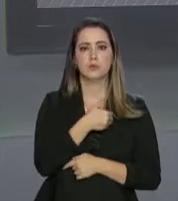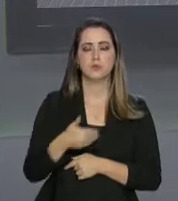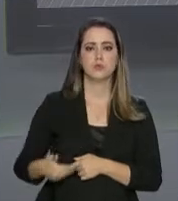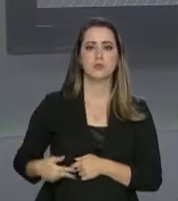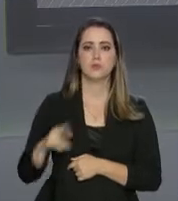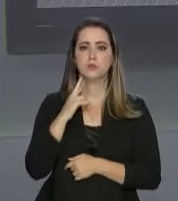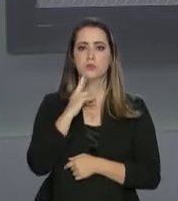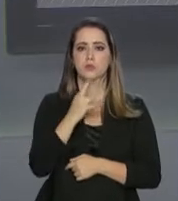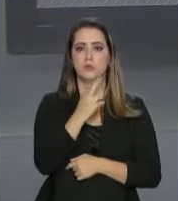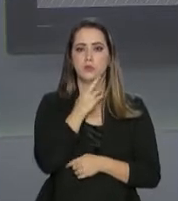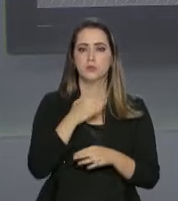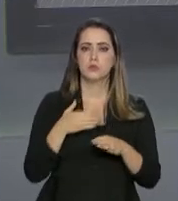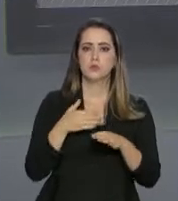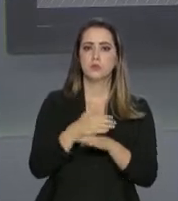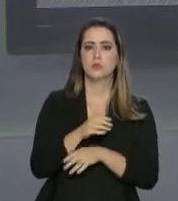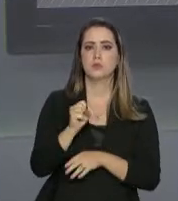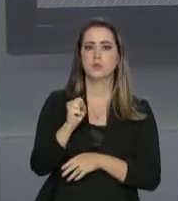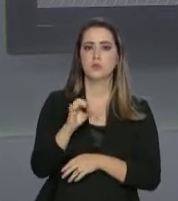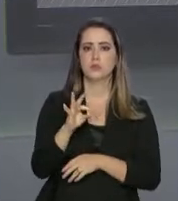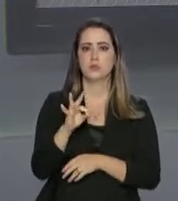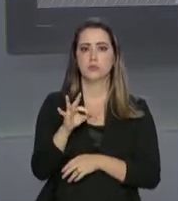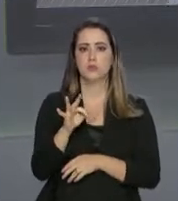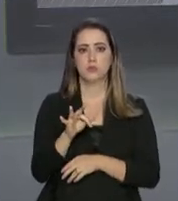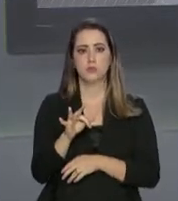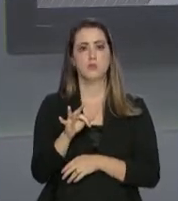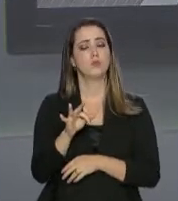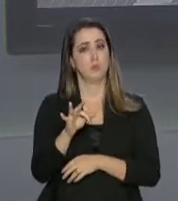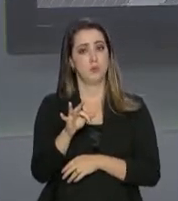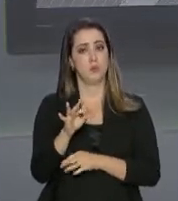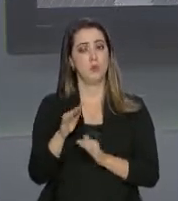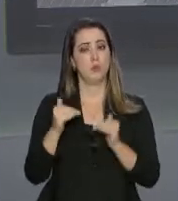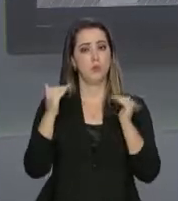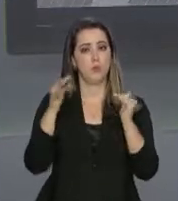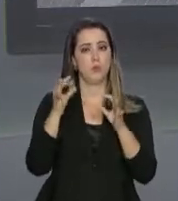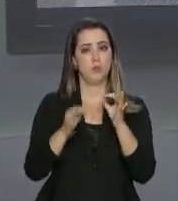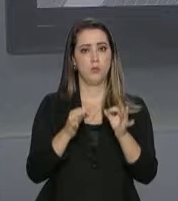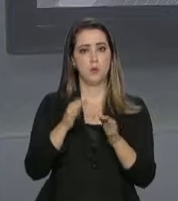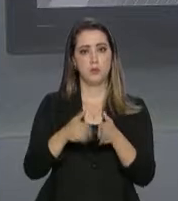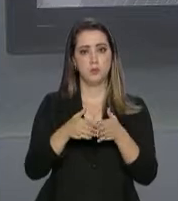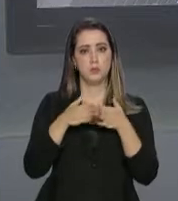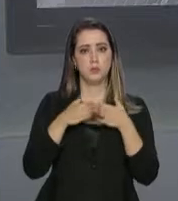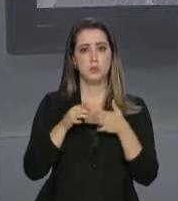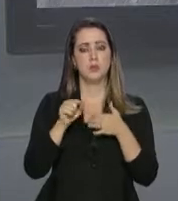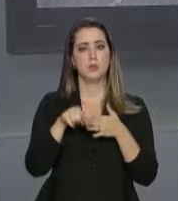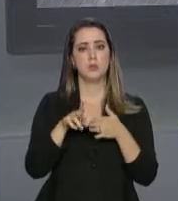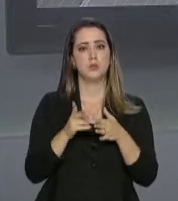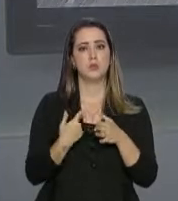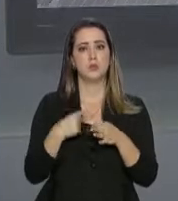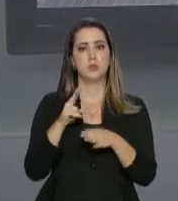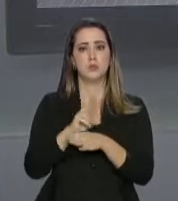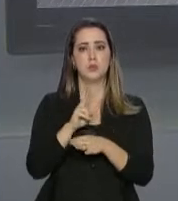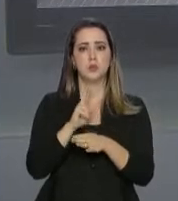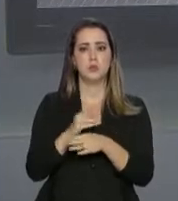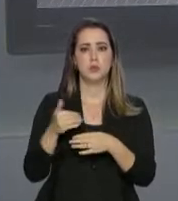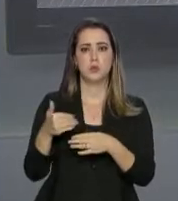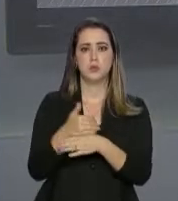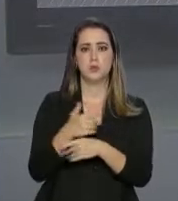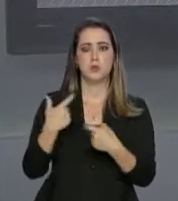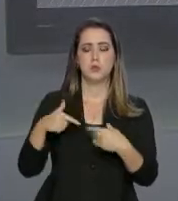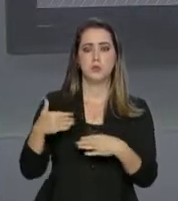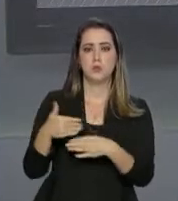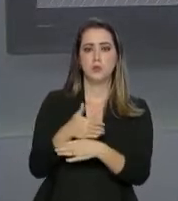feira o governo de roraima ingressou no stf supremo tribunal federal com uma ação civil com pedido de tutela provisória